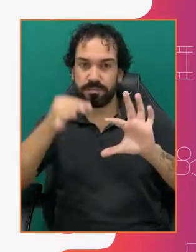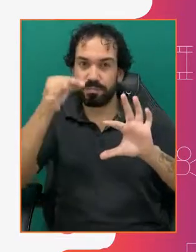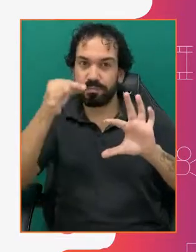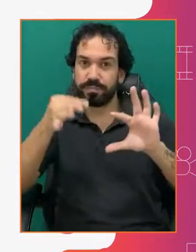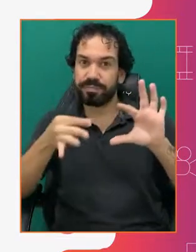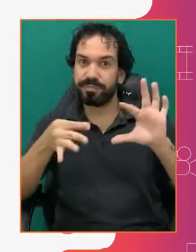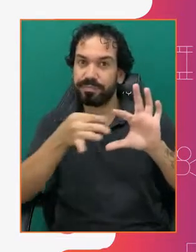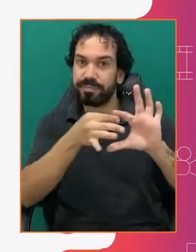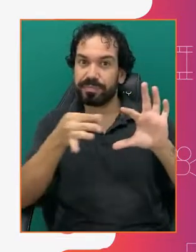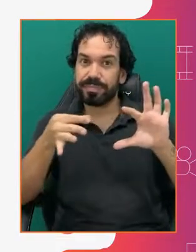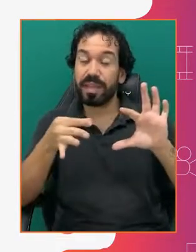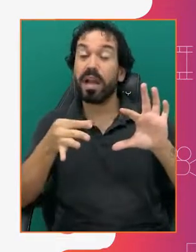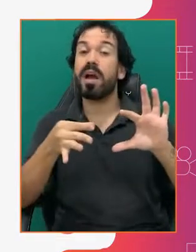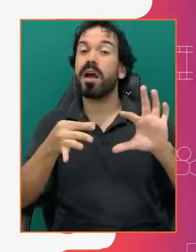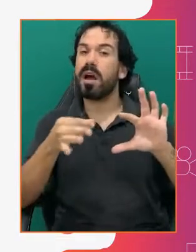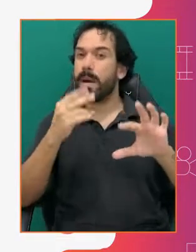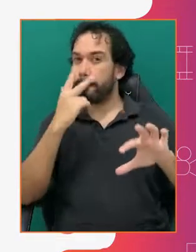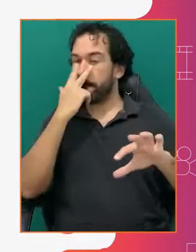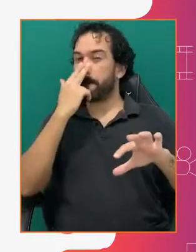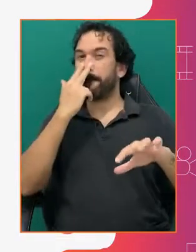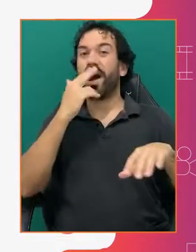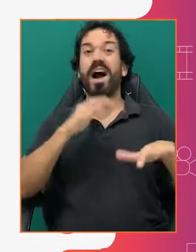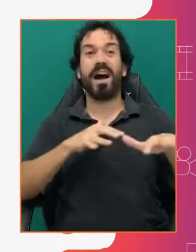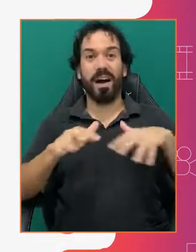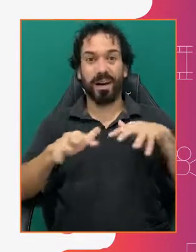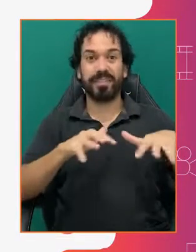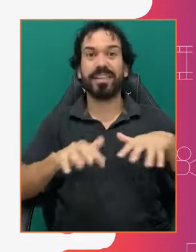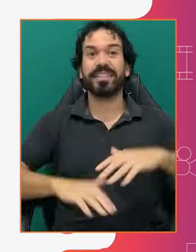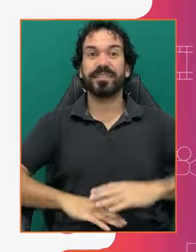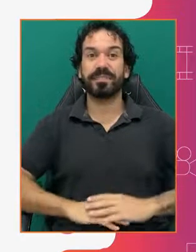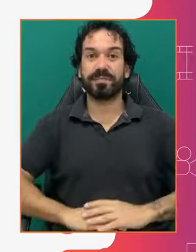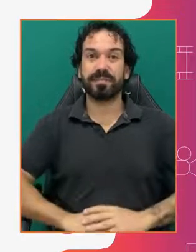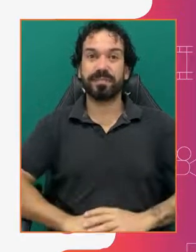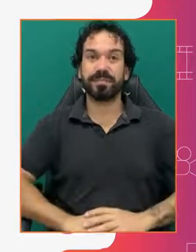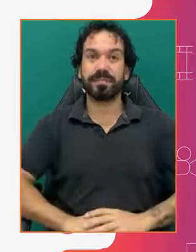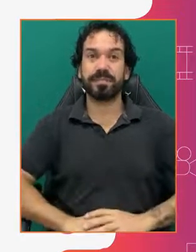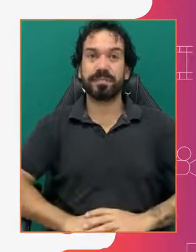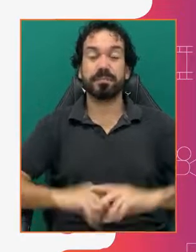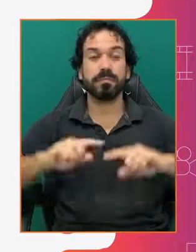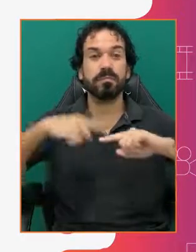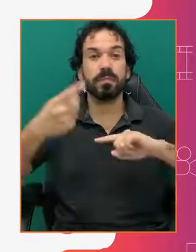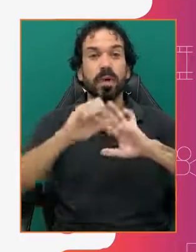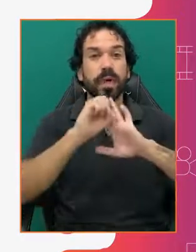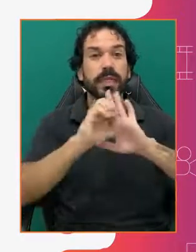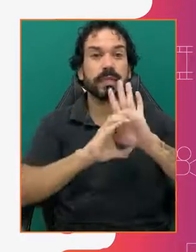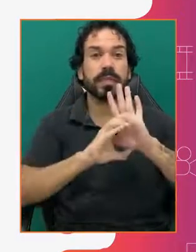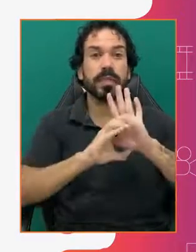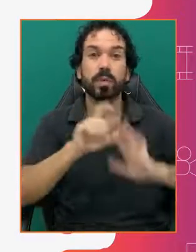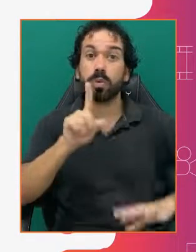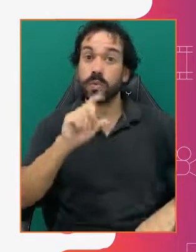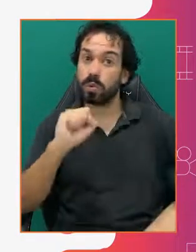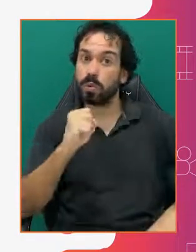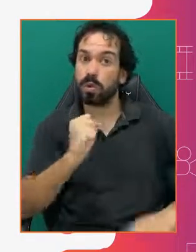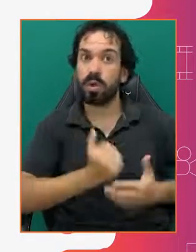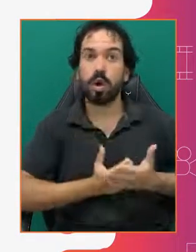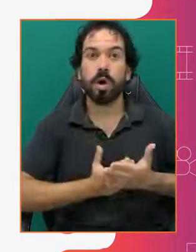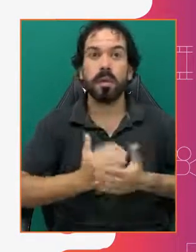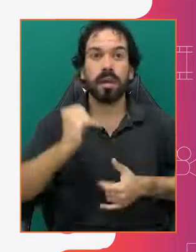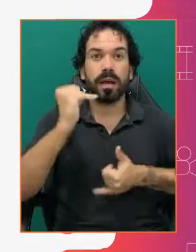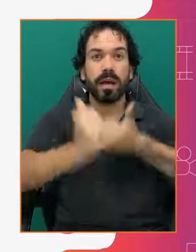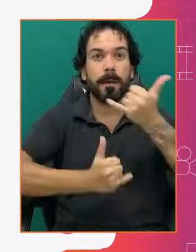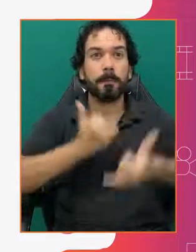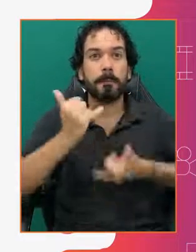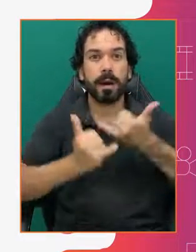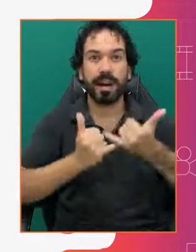vidro, é o que dava a sensação de movimento. No século XVIII, com o surgimento dos